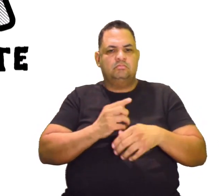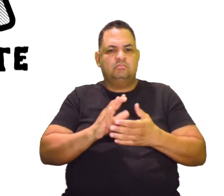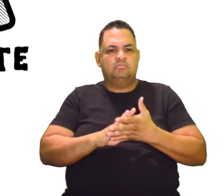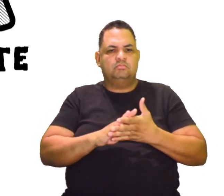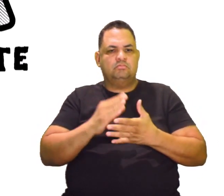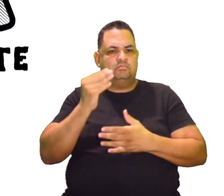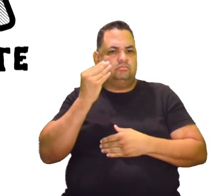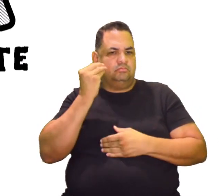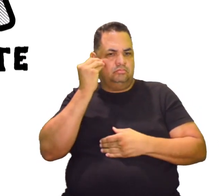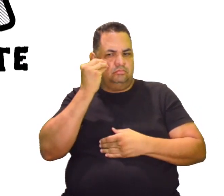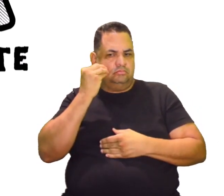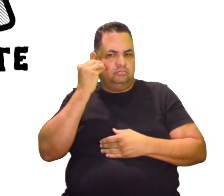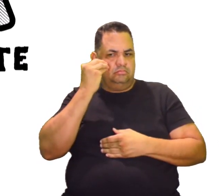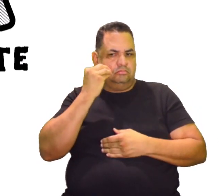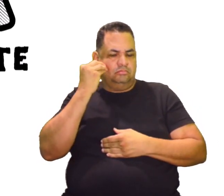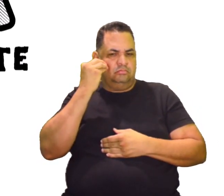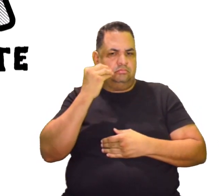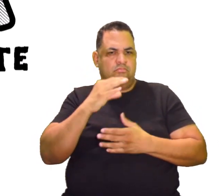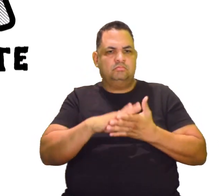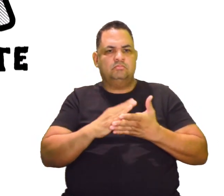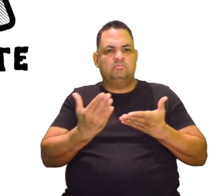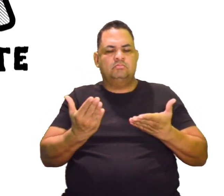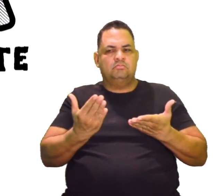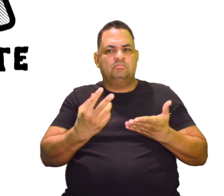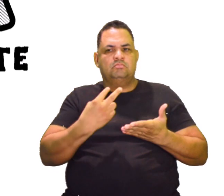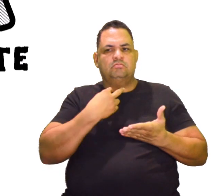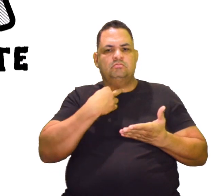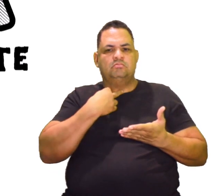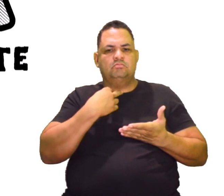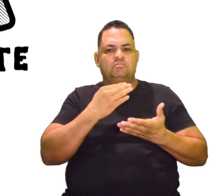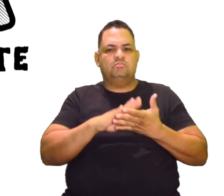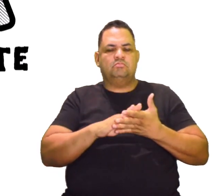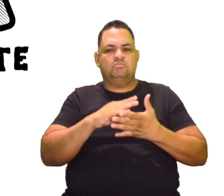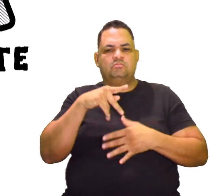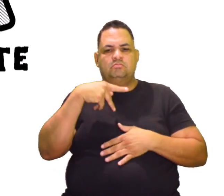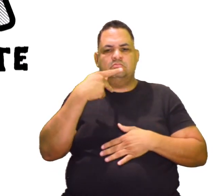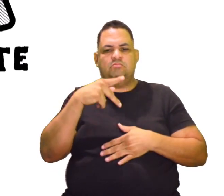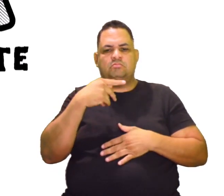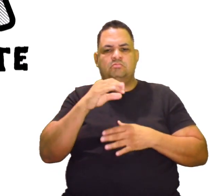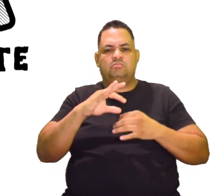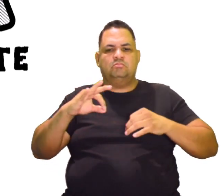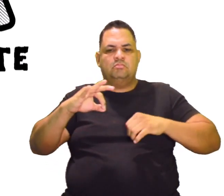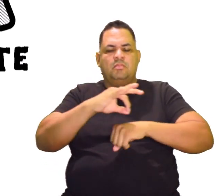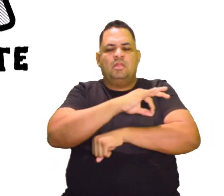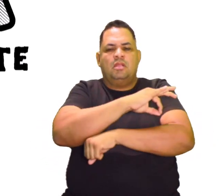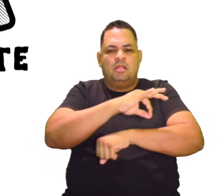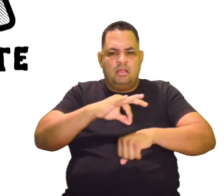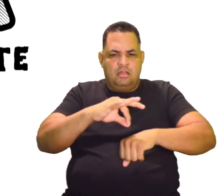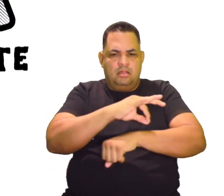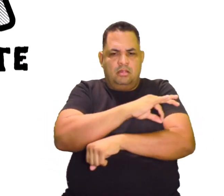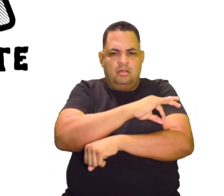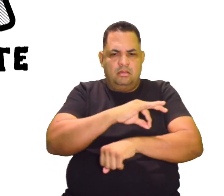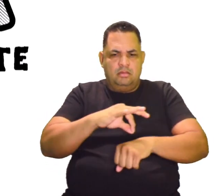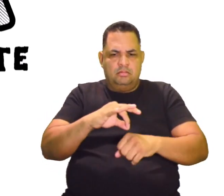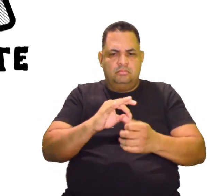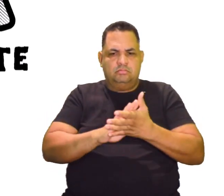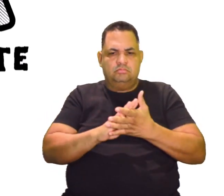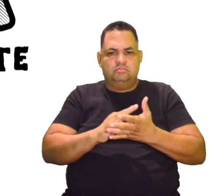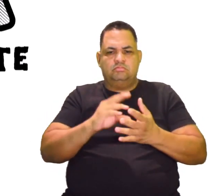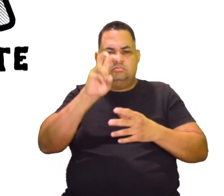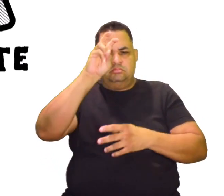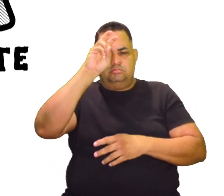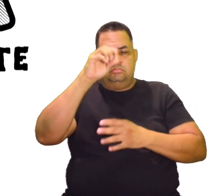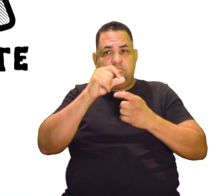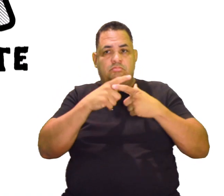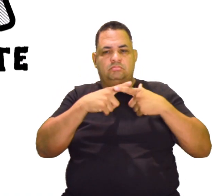Experienciar. Mas antes eu não posso deixar de falar que a arquitetura egípcia era grandiosa e durável, né? Como